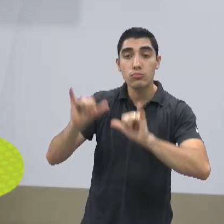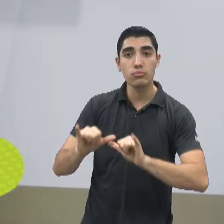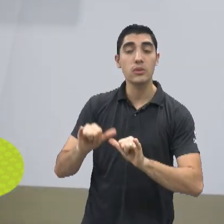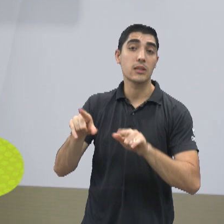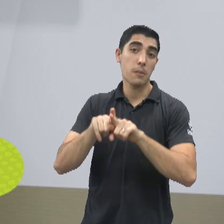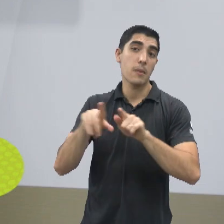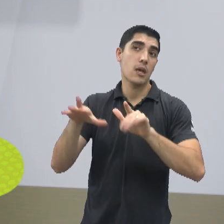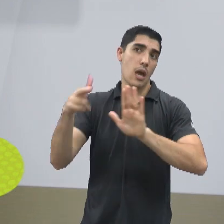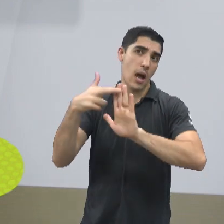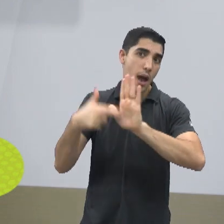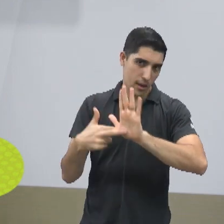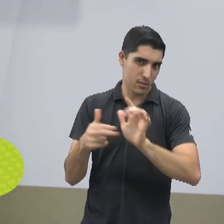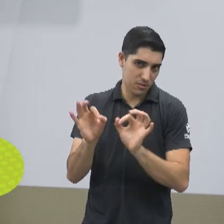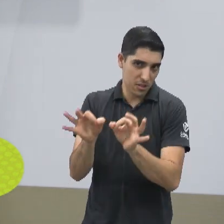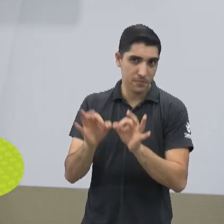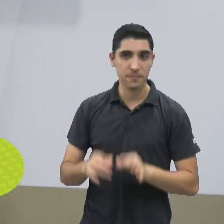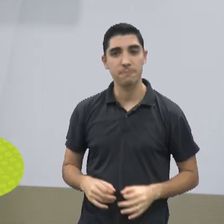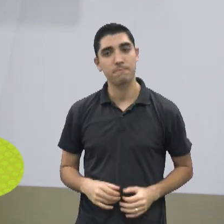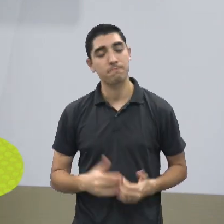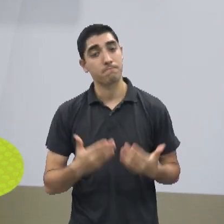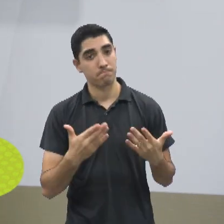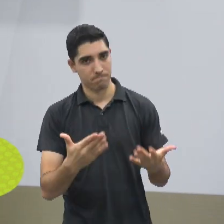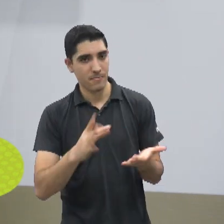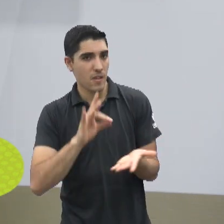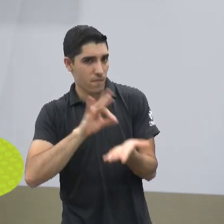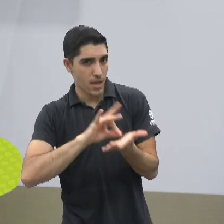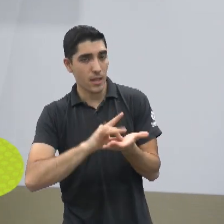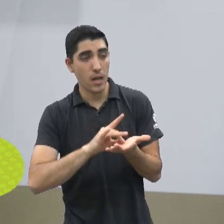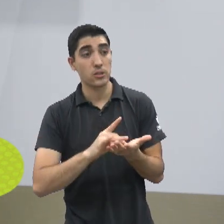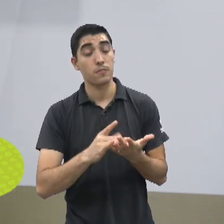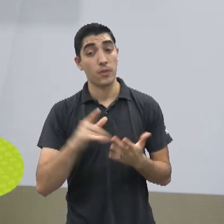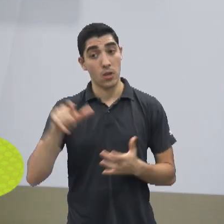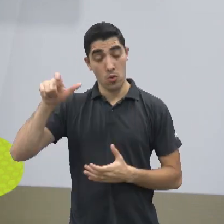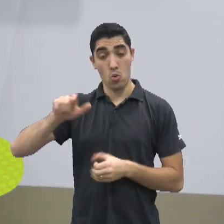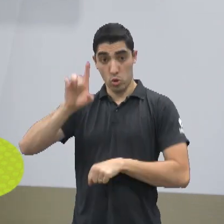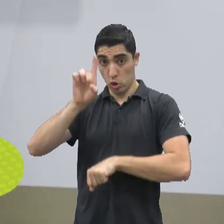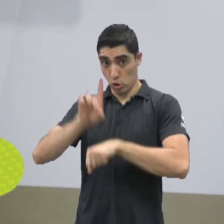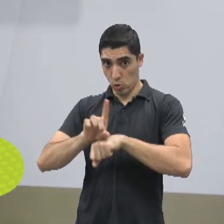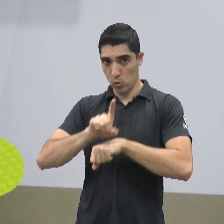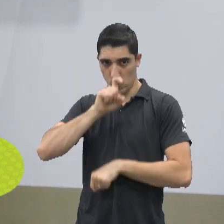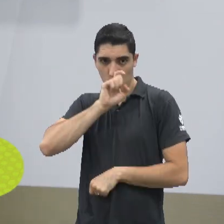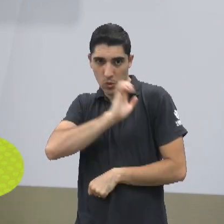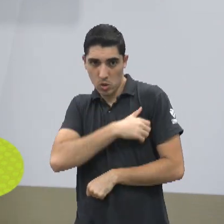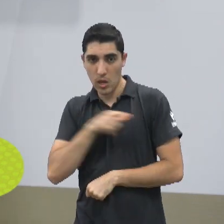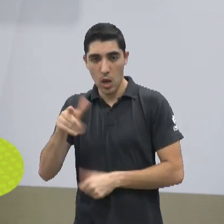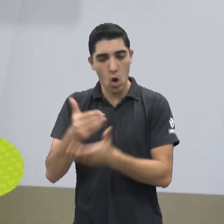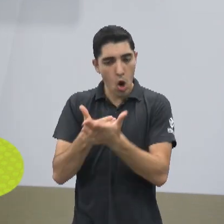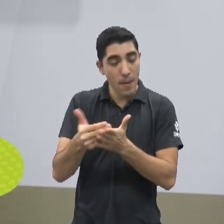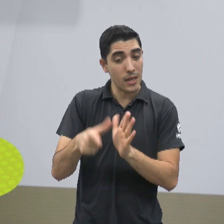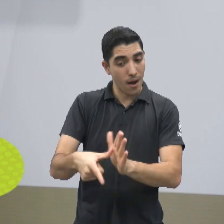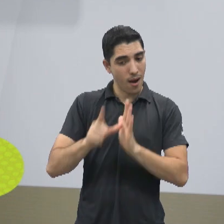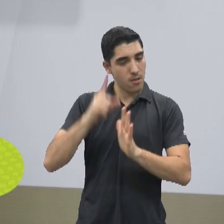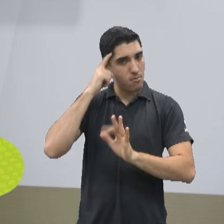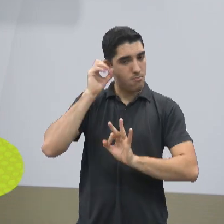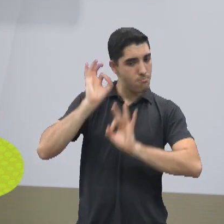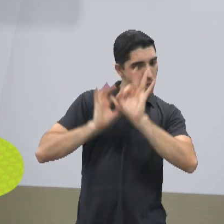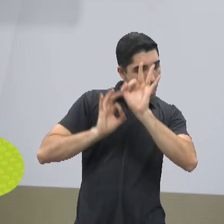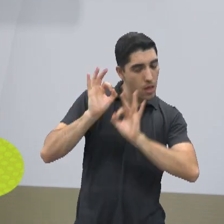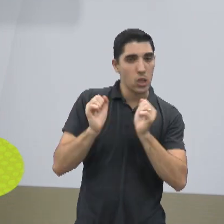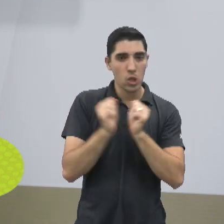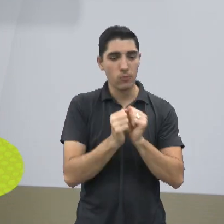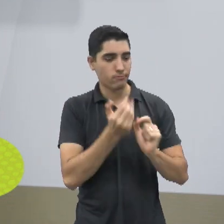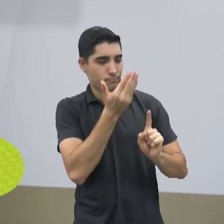isso é importante também para quem está na diretoria do São José fazendo o planejamento, como é o caso do Sid Clay, que estava representando o